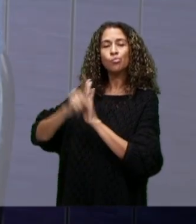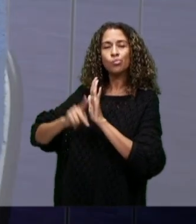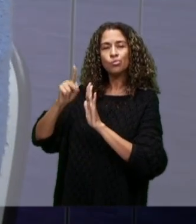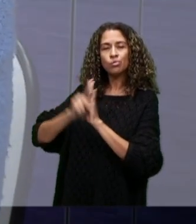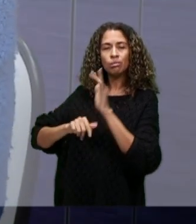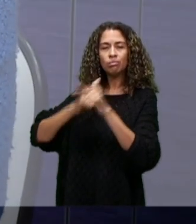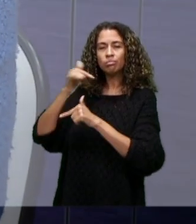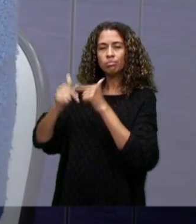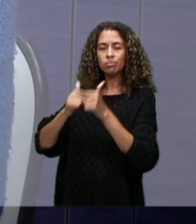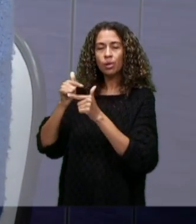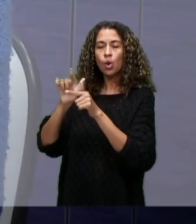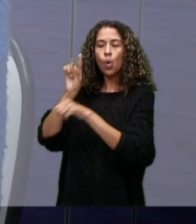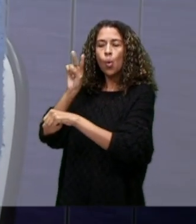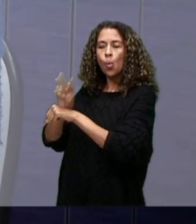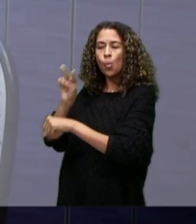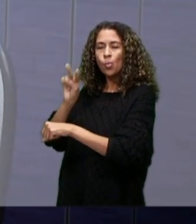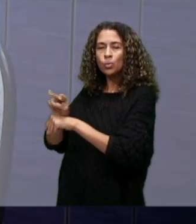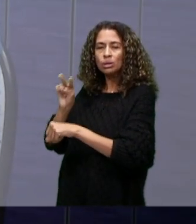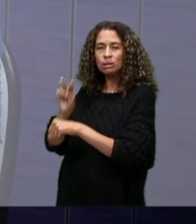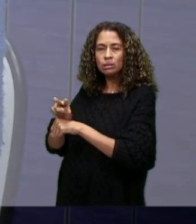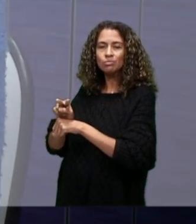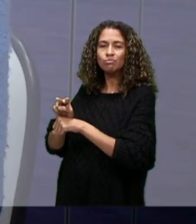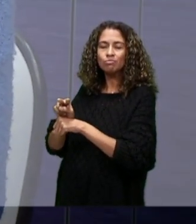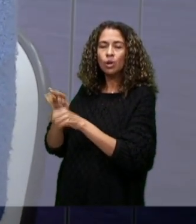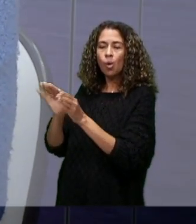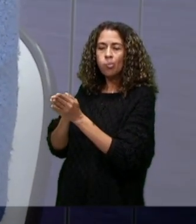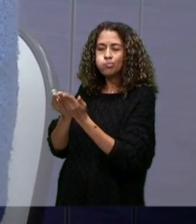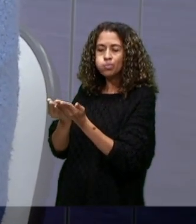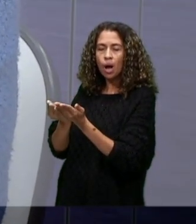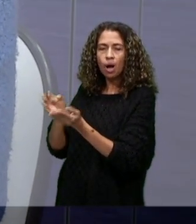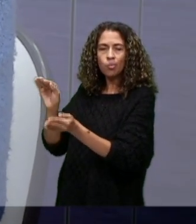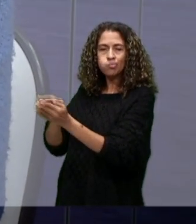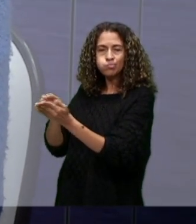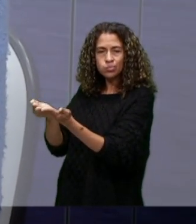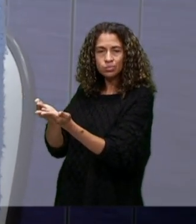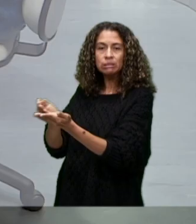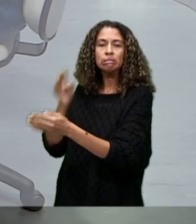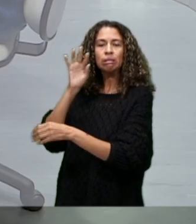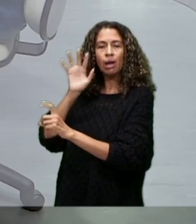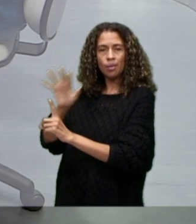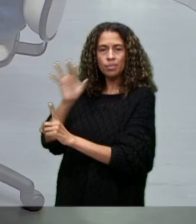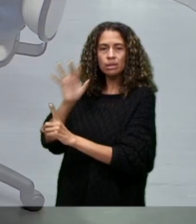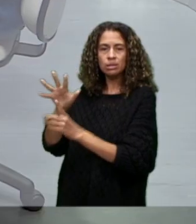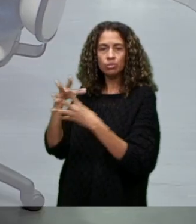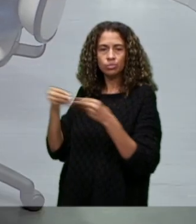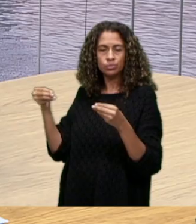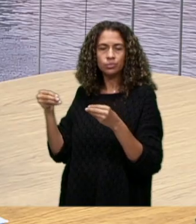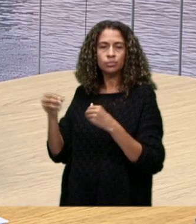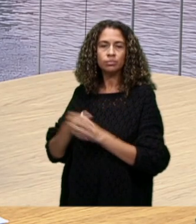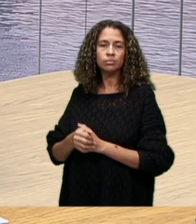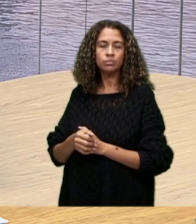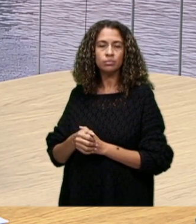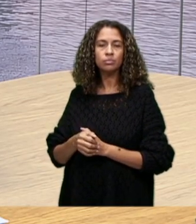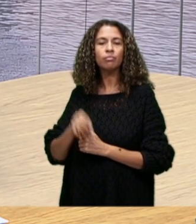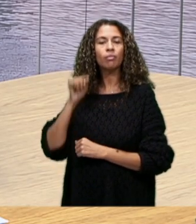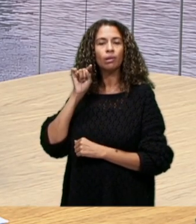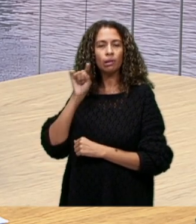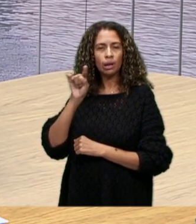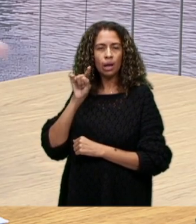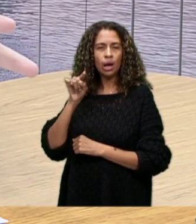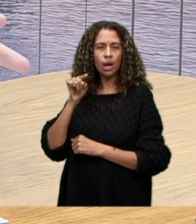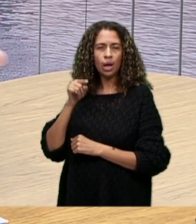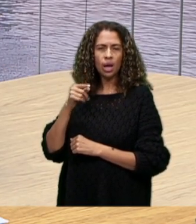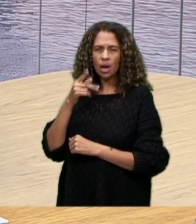trabalha a conservação das toninhas, que são cetáceos ameaçados de extinção. A toninha é uma espécie